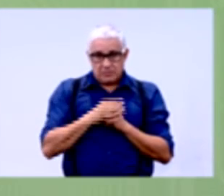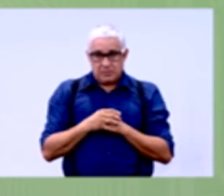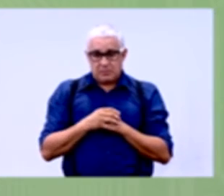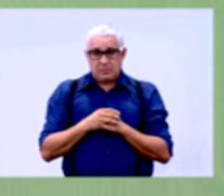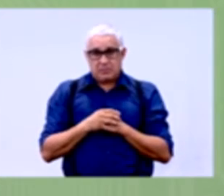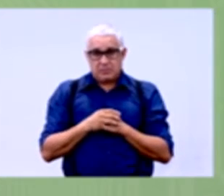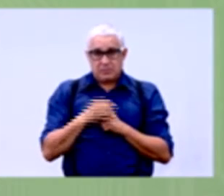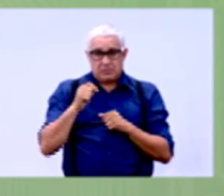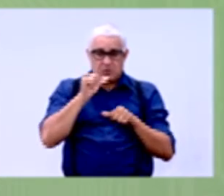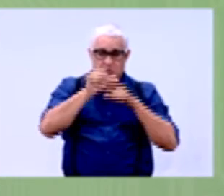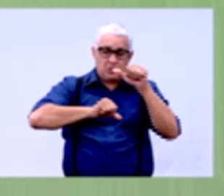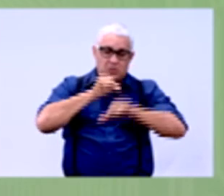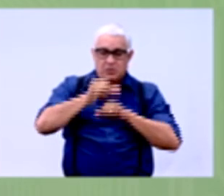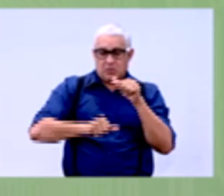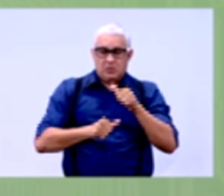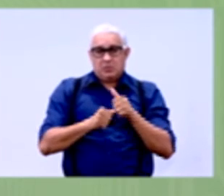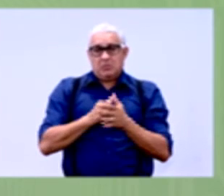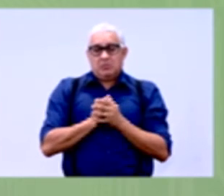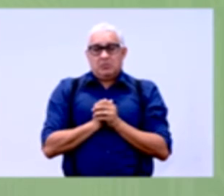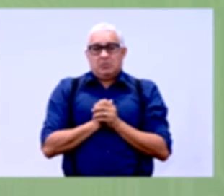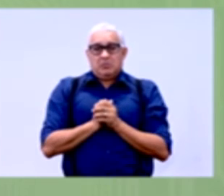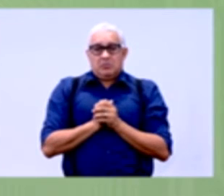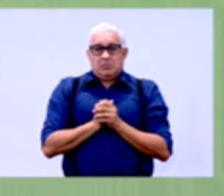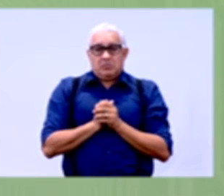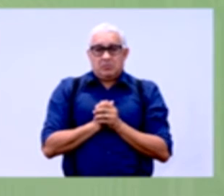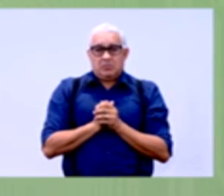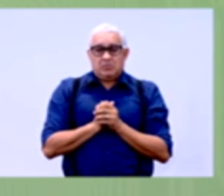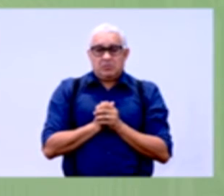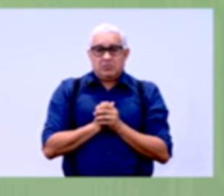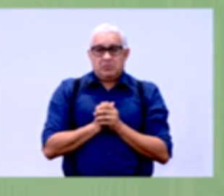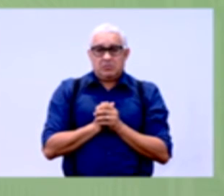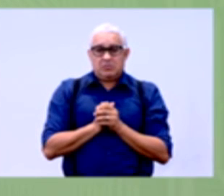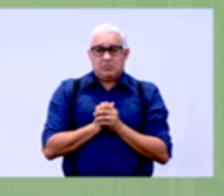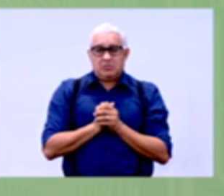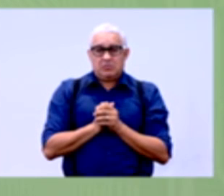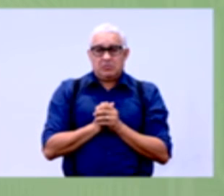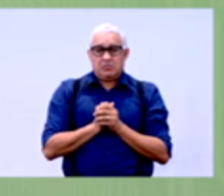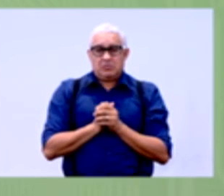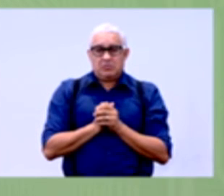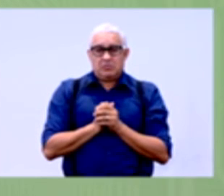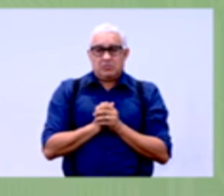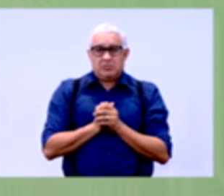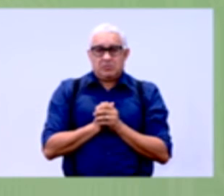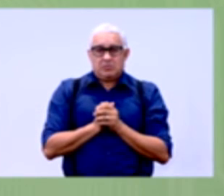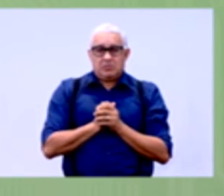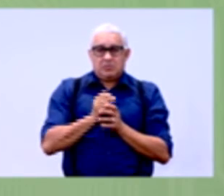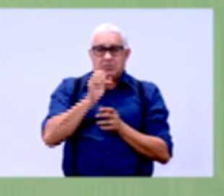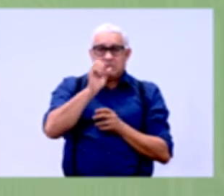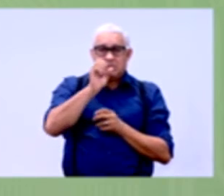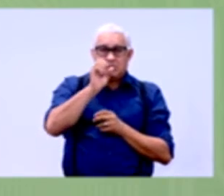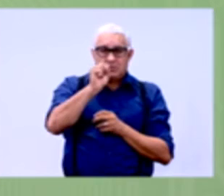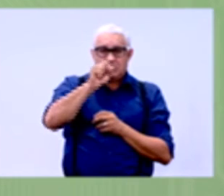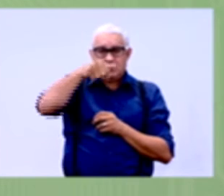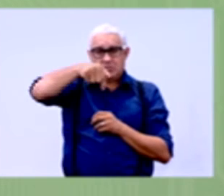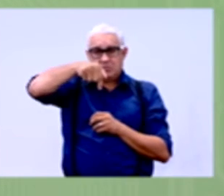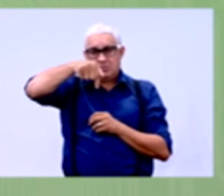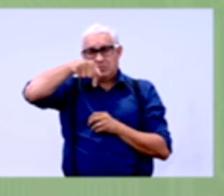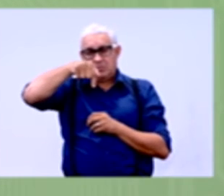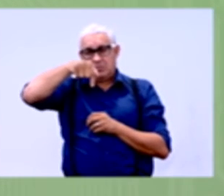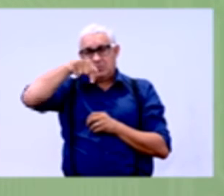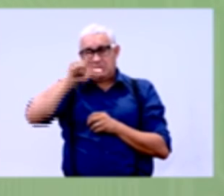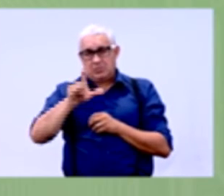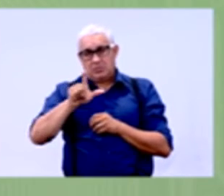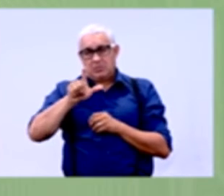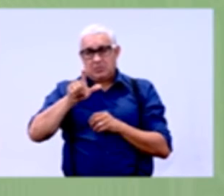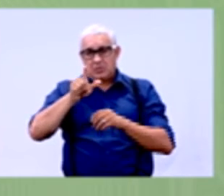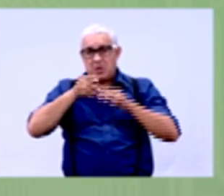temos que alterar alguma coisa na parte de SQL, de acesso ao banco,